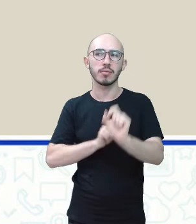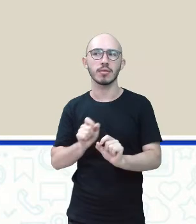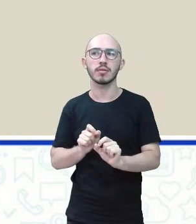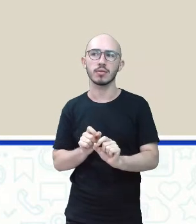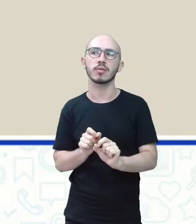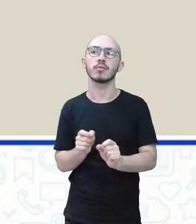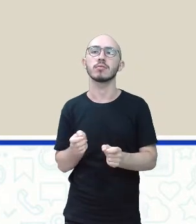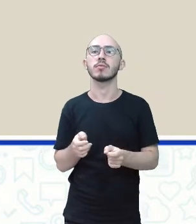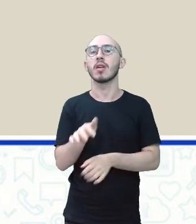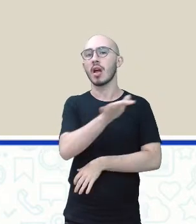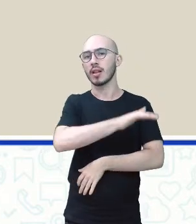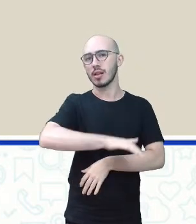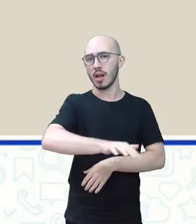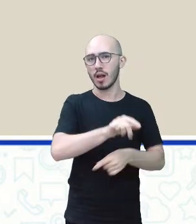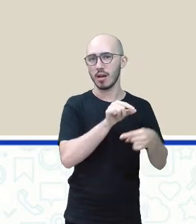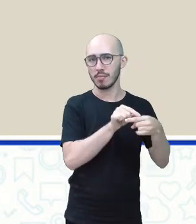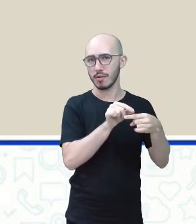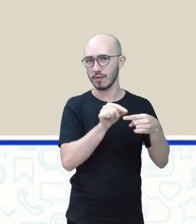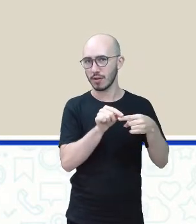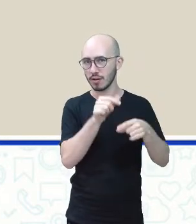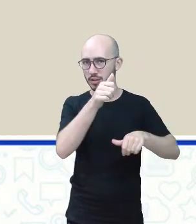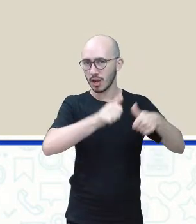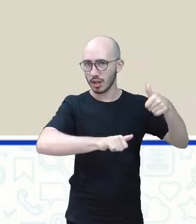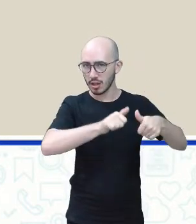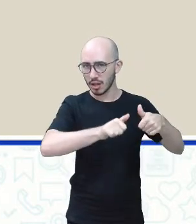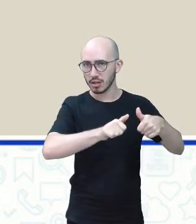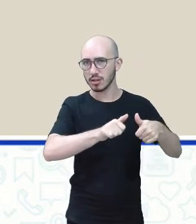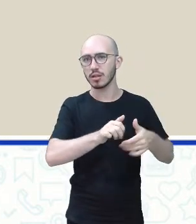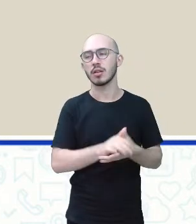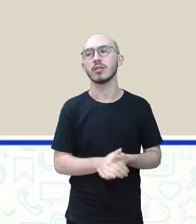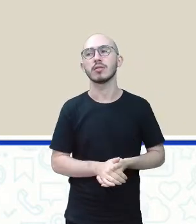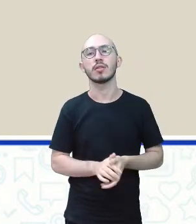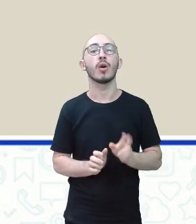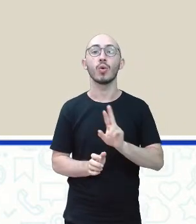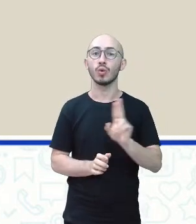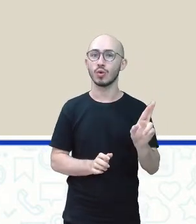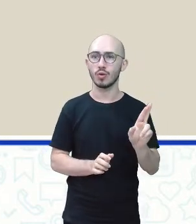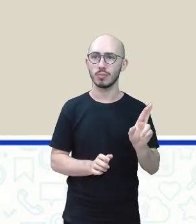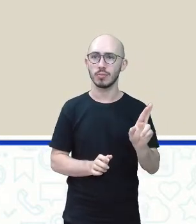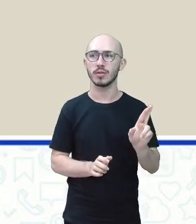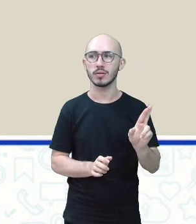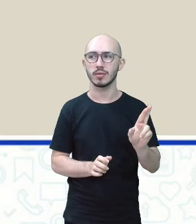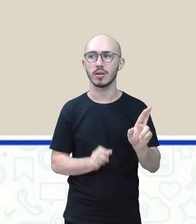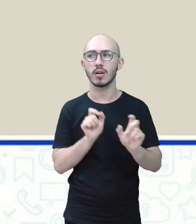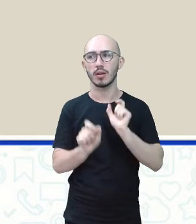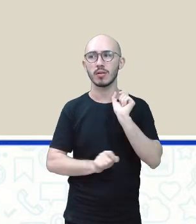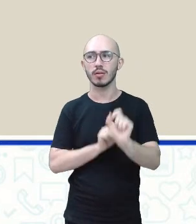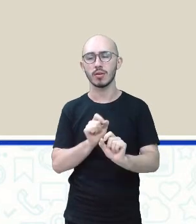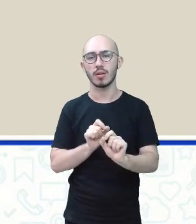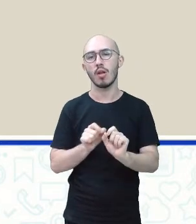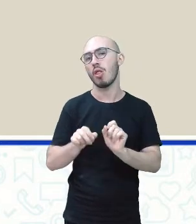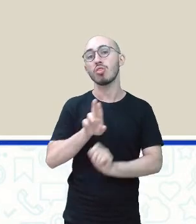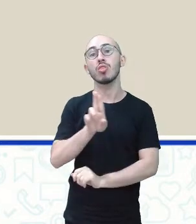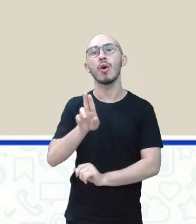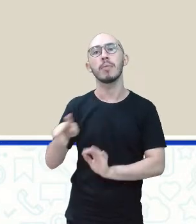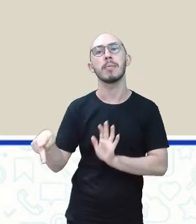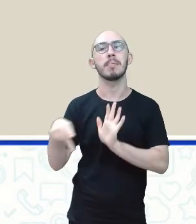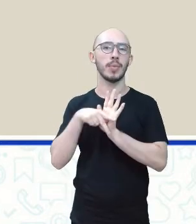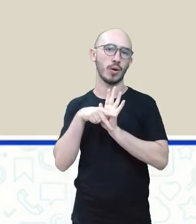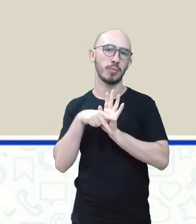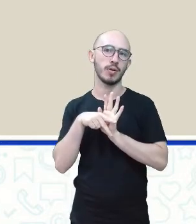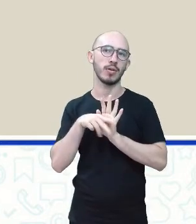na morfologia, na análise morfológica, Graciliano e Ramos era substantivo próprio,